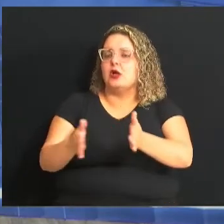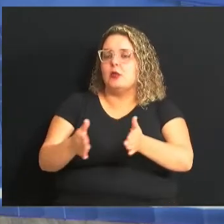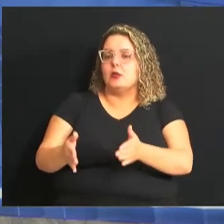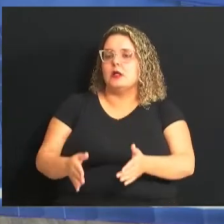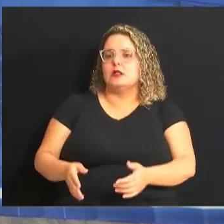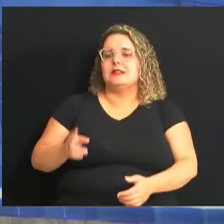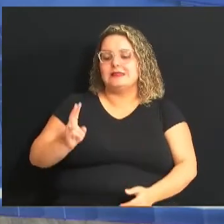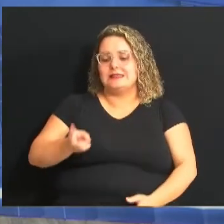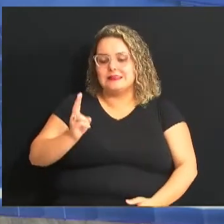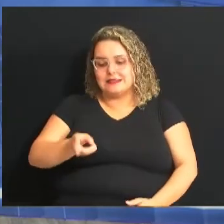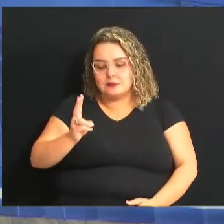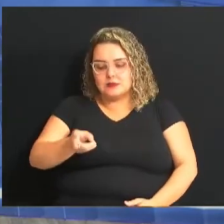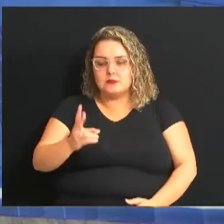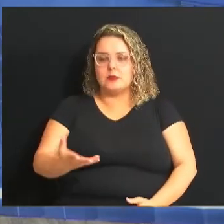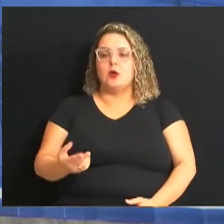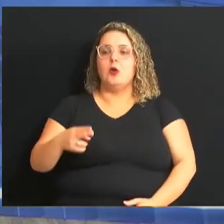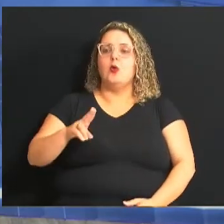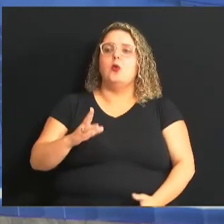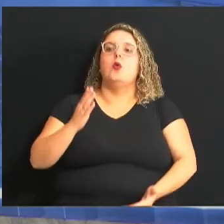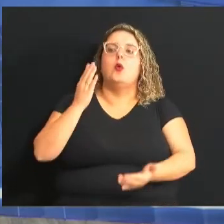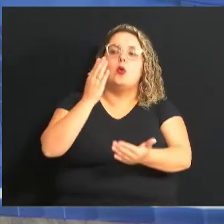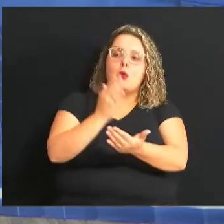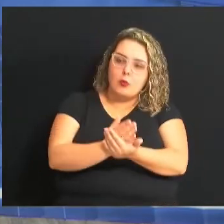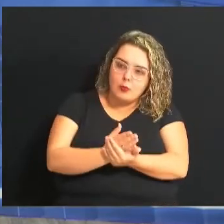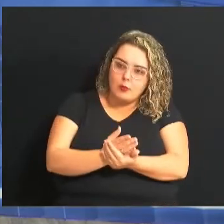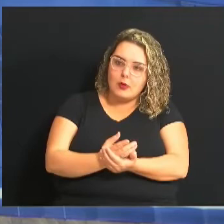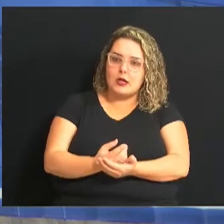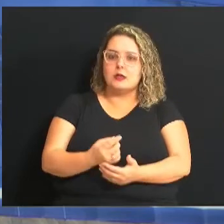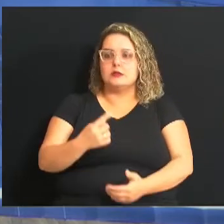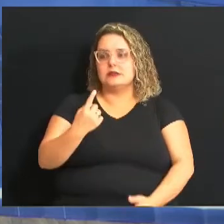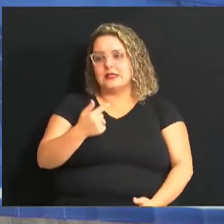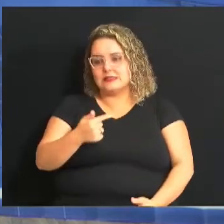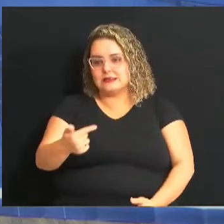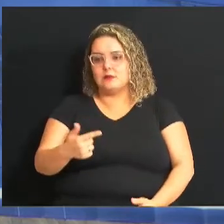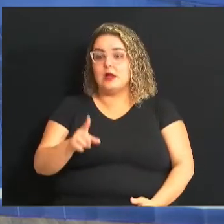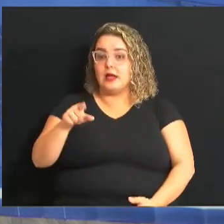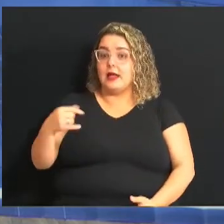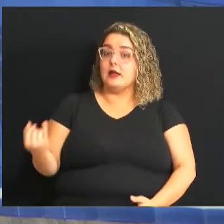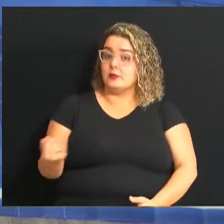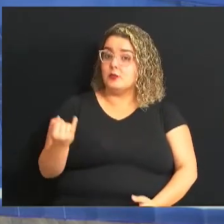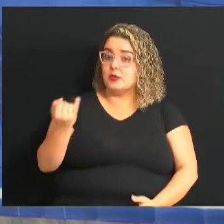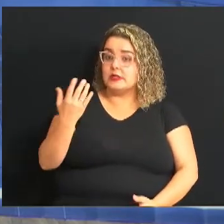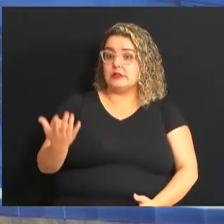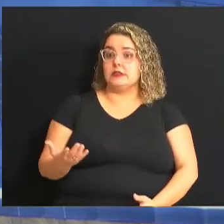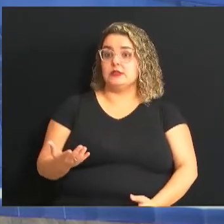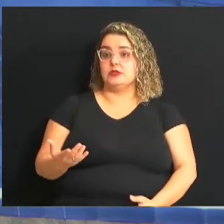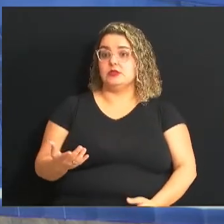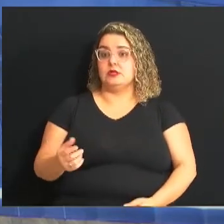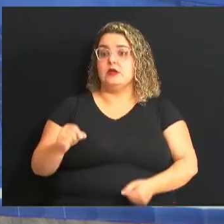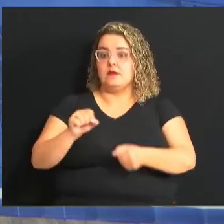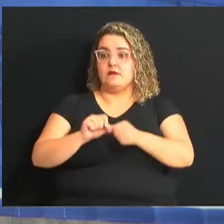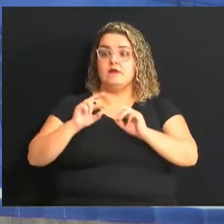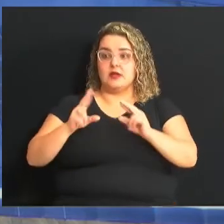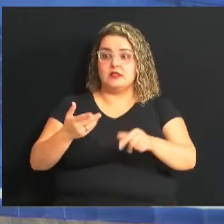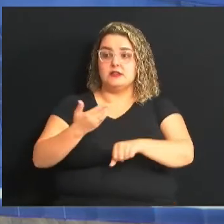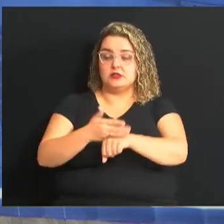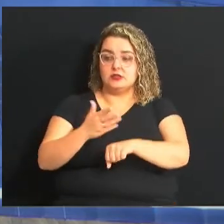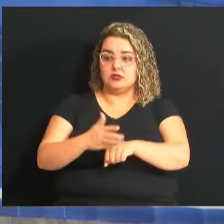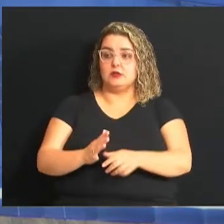aquela pausa, um dia de pausa pelo menos na semana? Enfim, é importante, é necessária, faz diferença no treino?